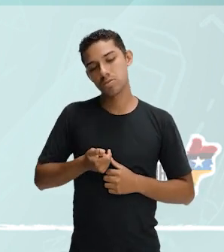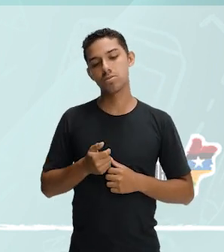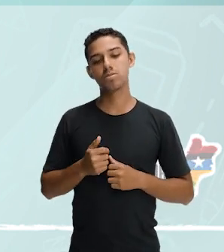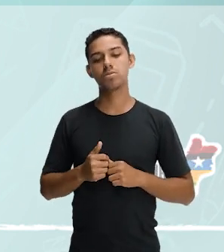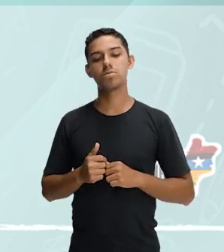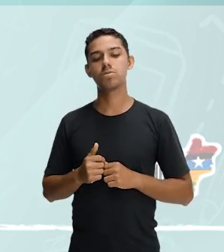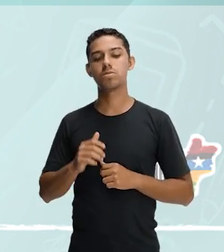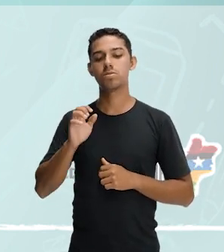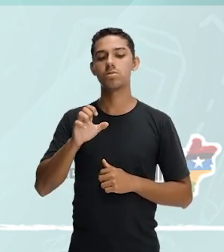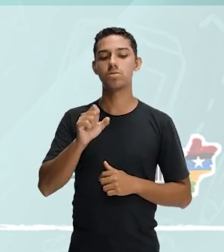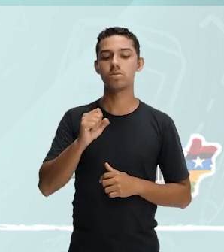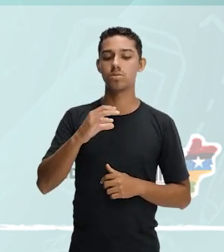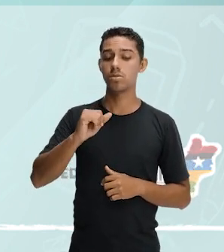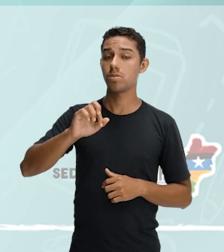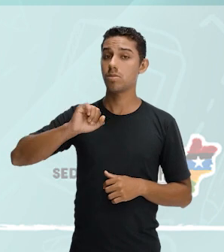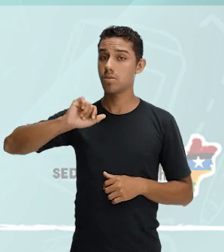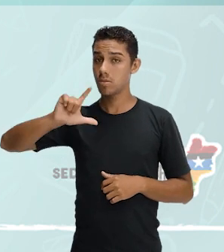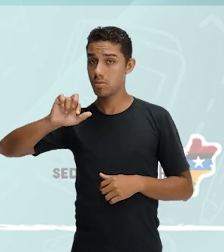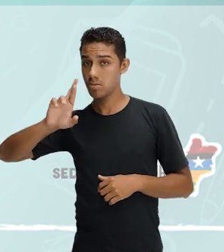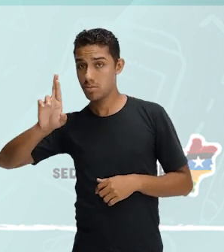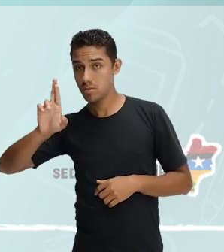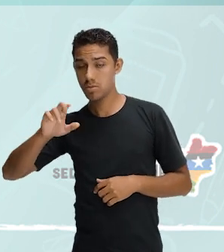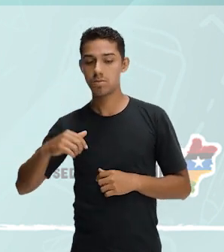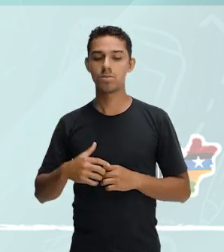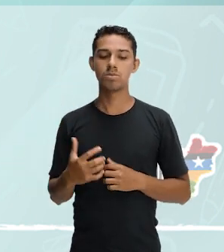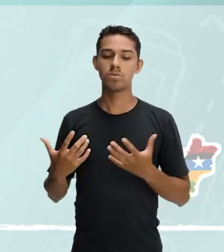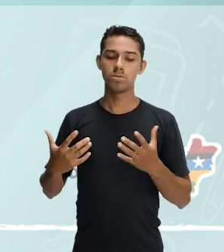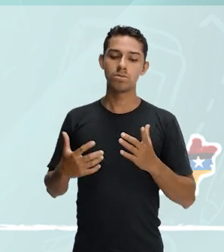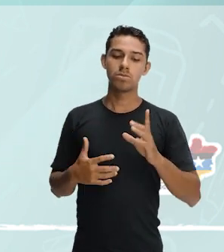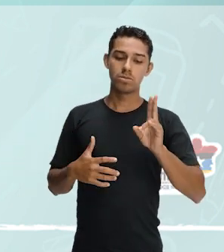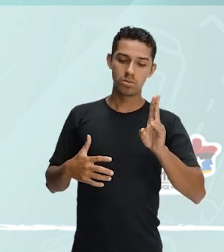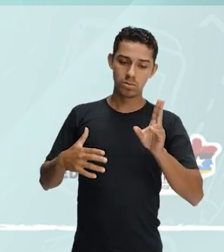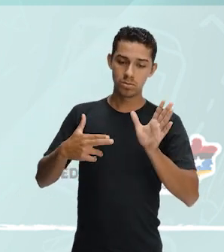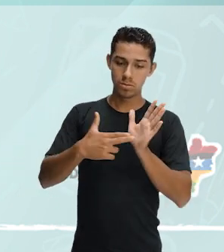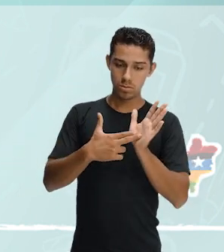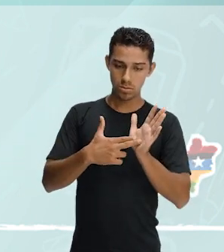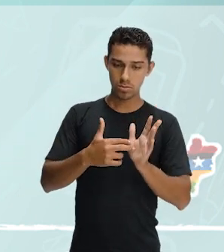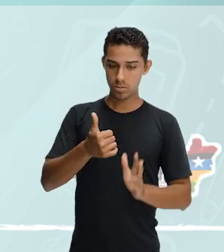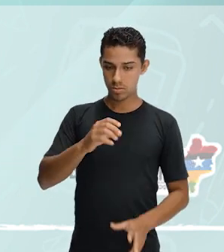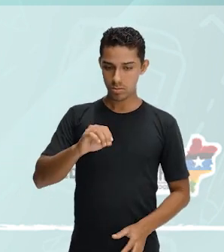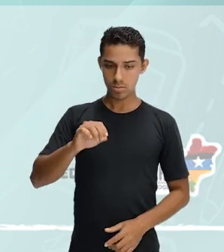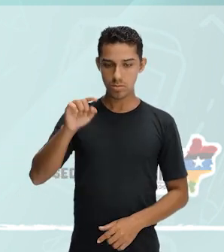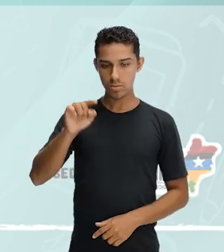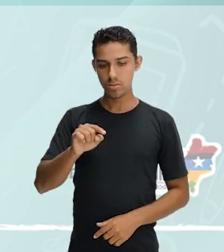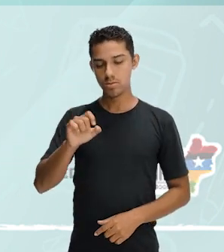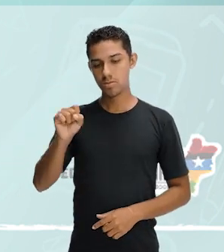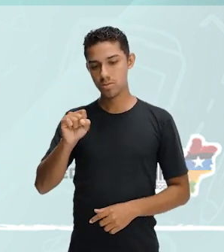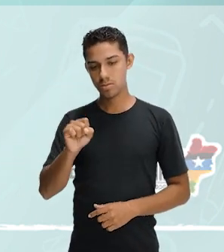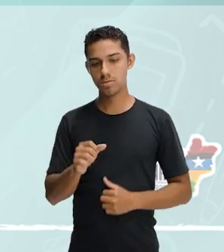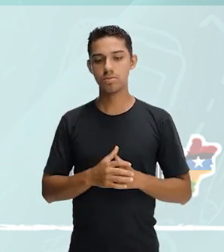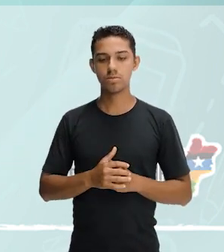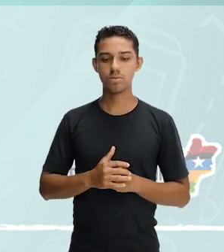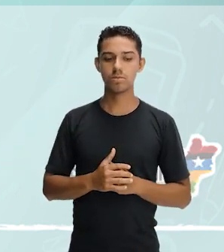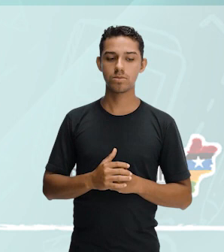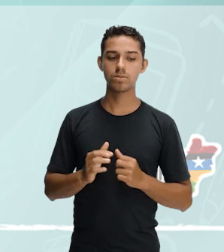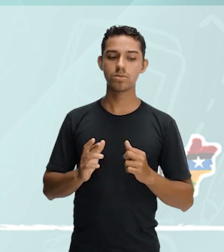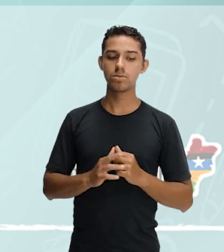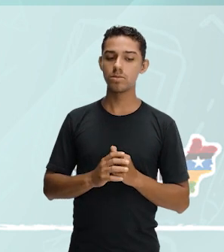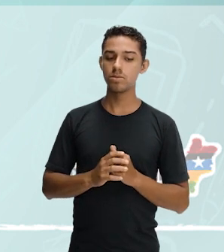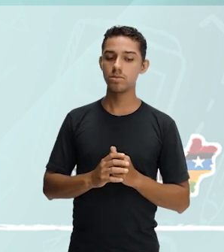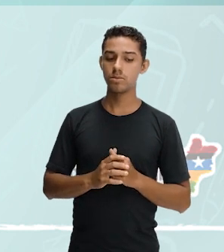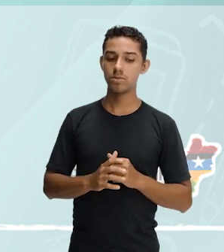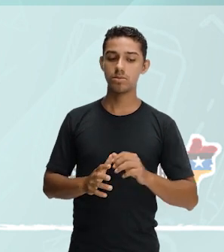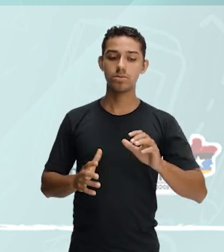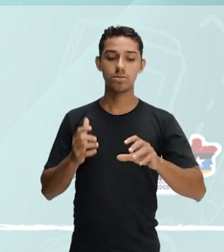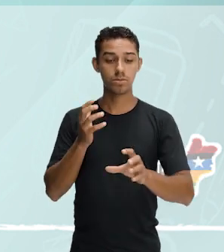Seja o centro da circunferência descrita, então calcule em relação ao ponto O, em relação ao centro. Letra A,